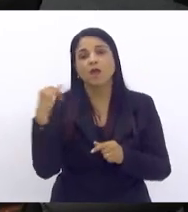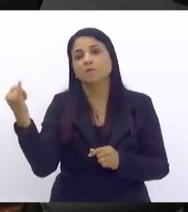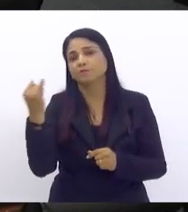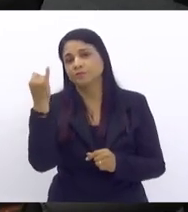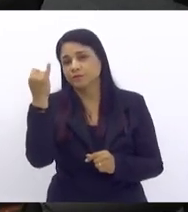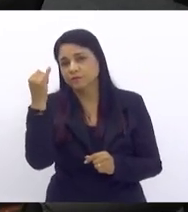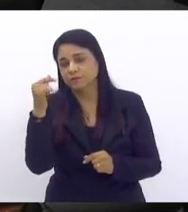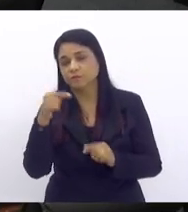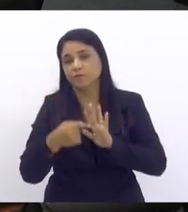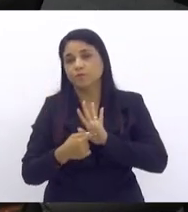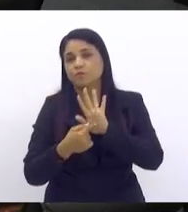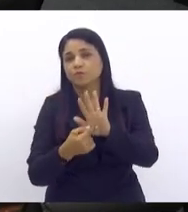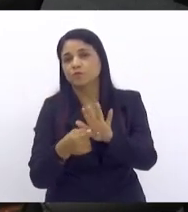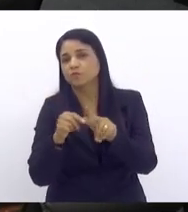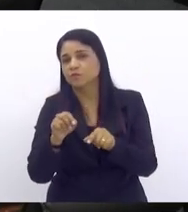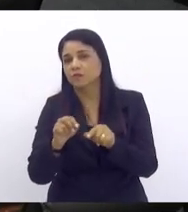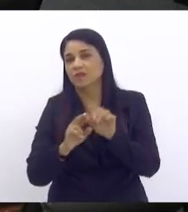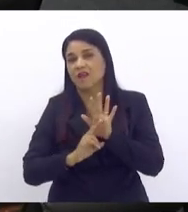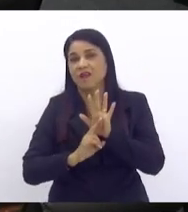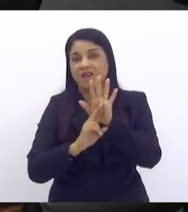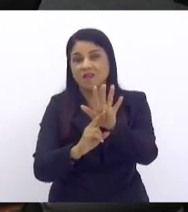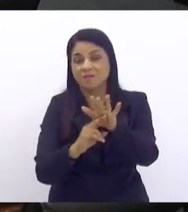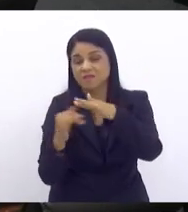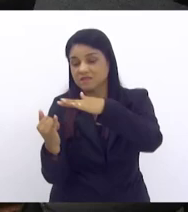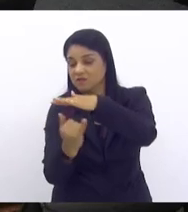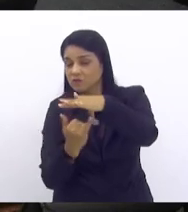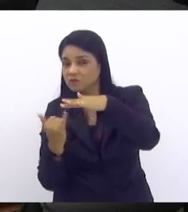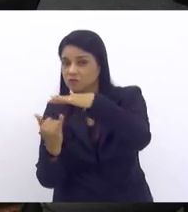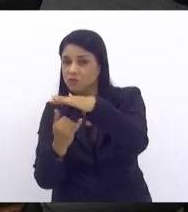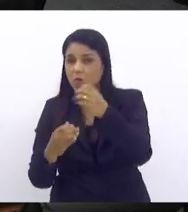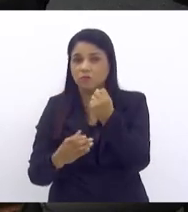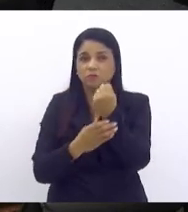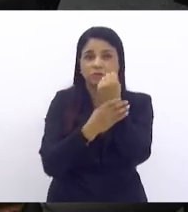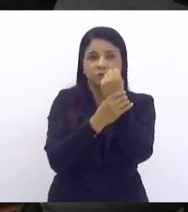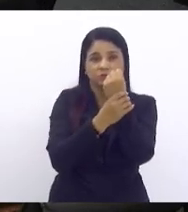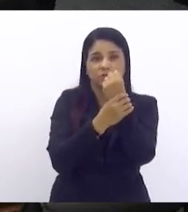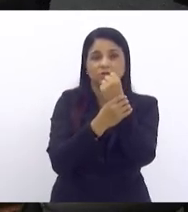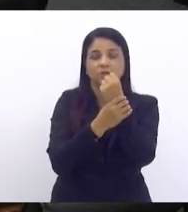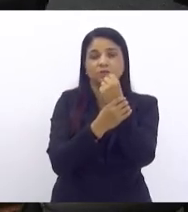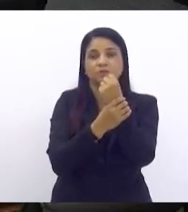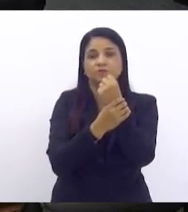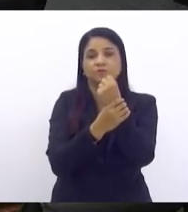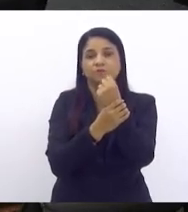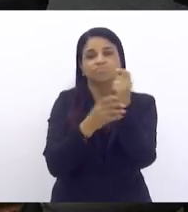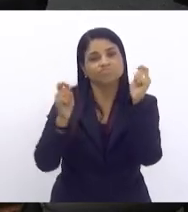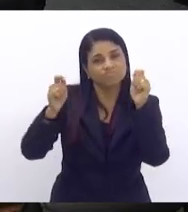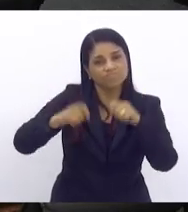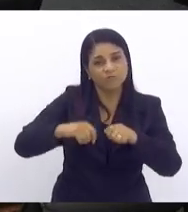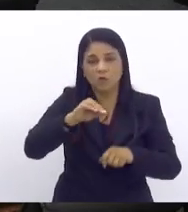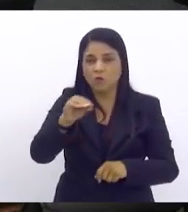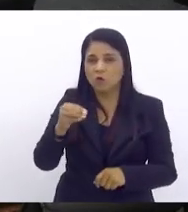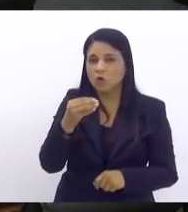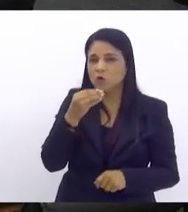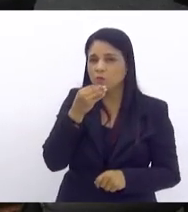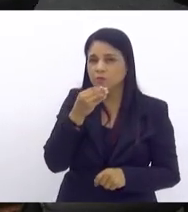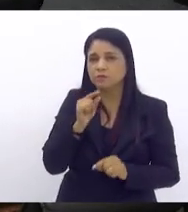ao trazer a representação dos órgãos de segurança, nós tivemos a oportunidade